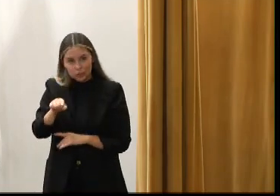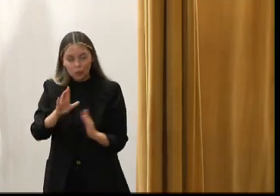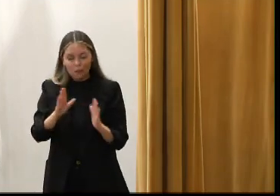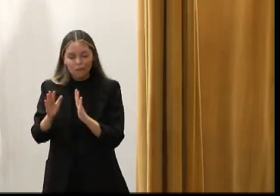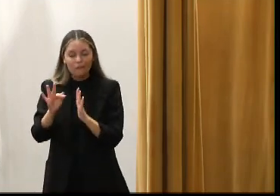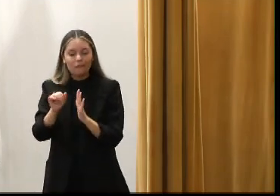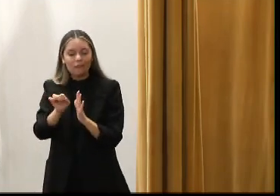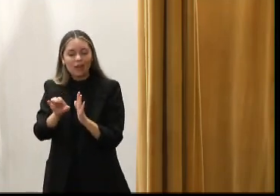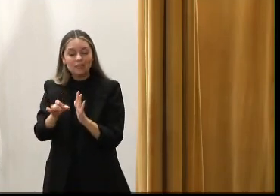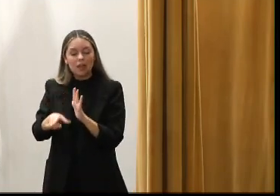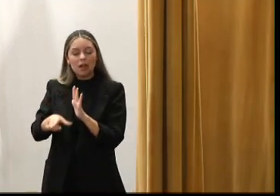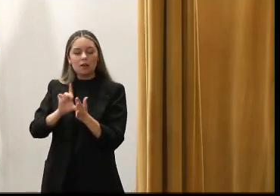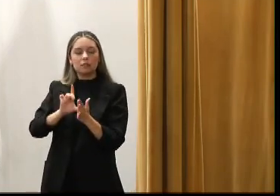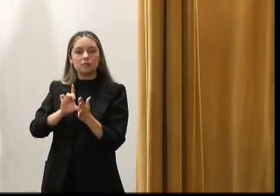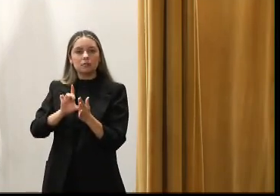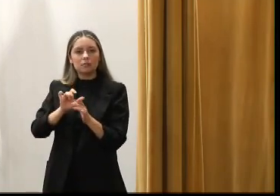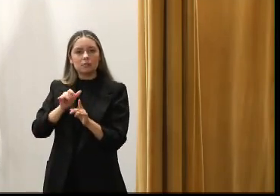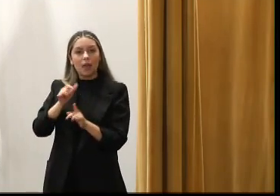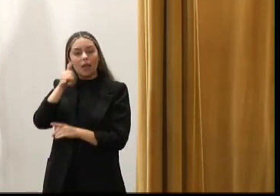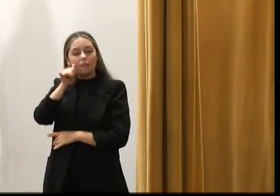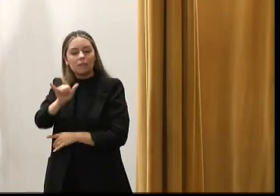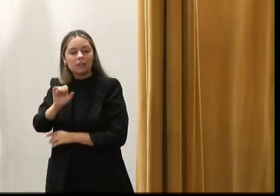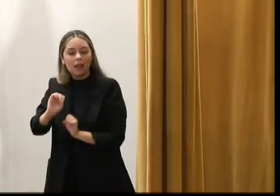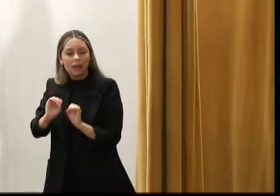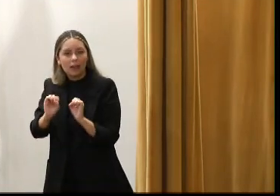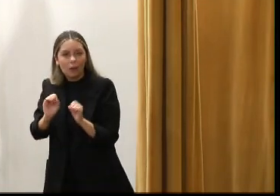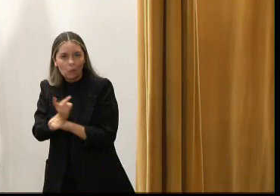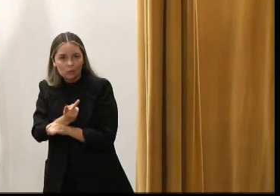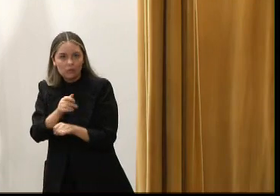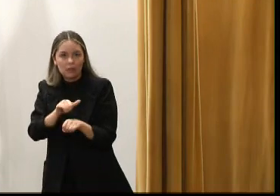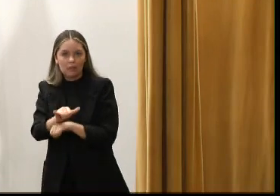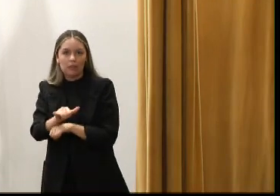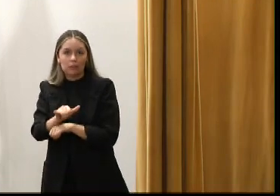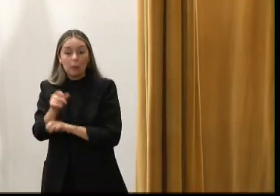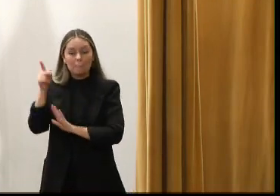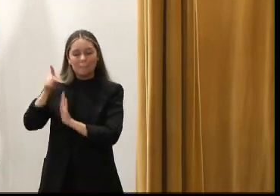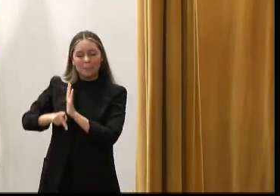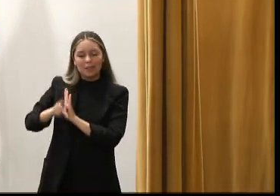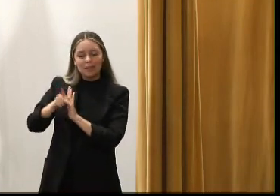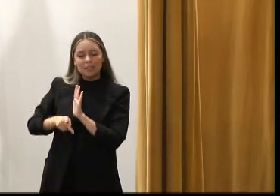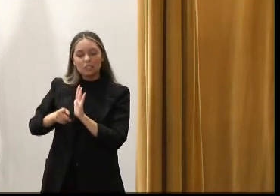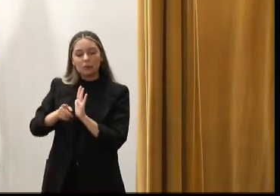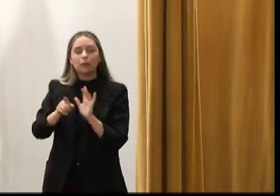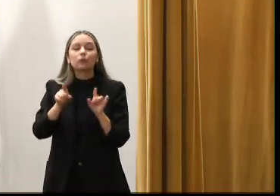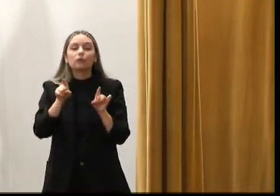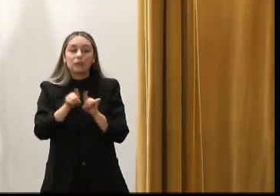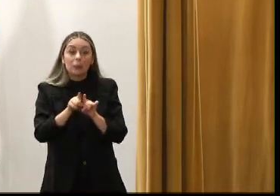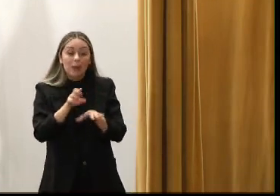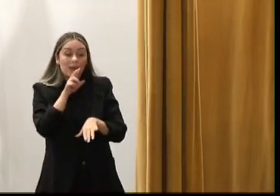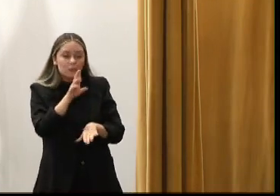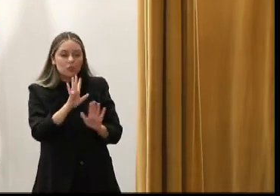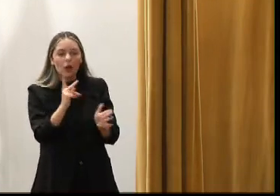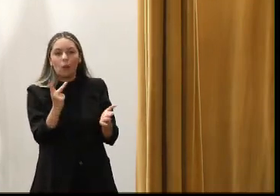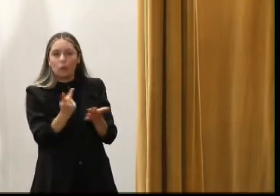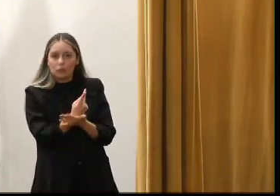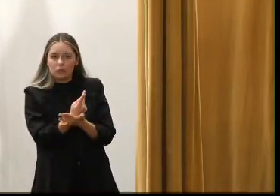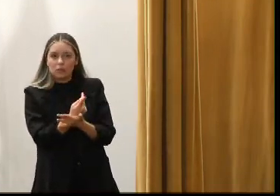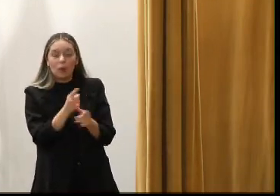fase de antecipação aos eventos, no planejamento, deve estar na resposta a esses eventos,